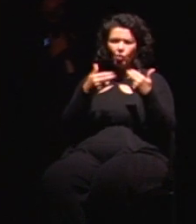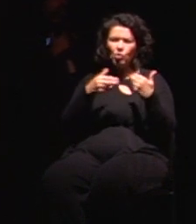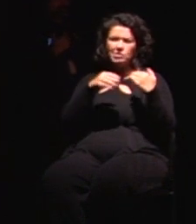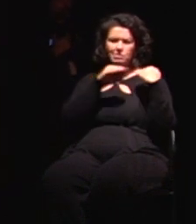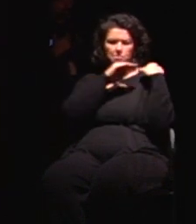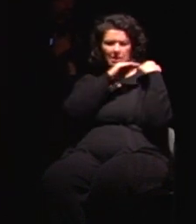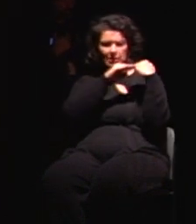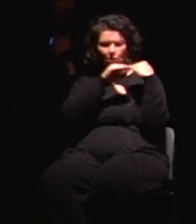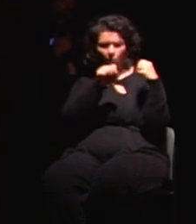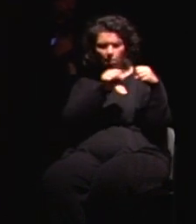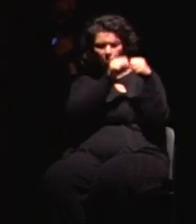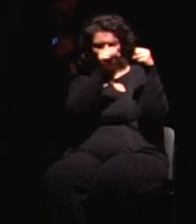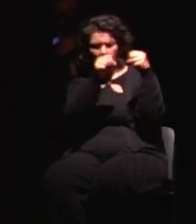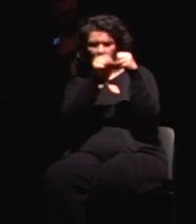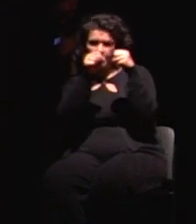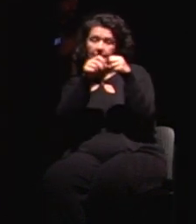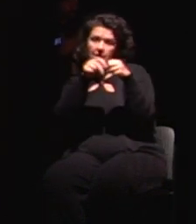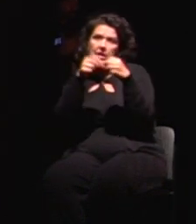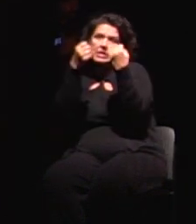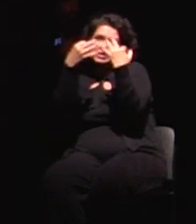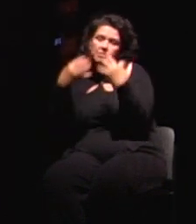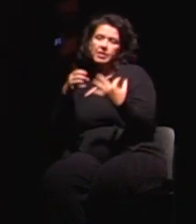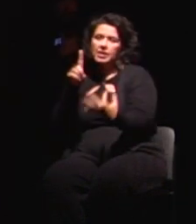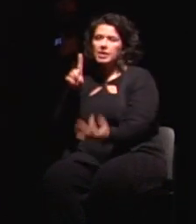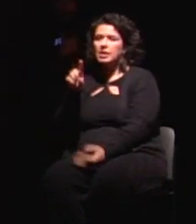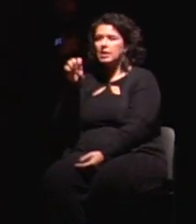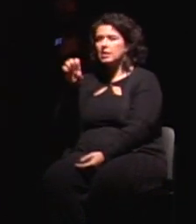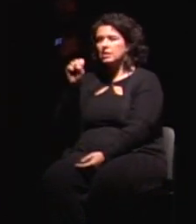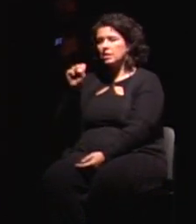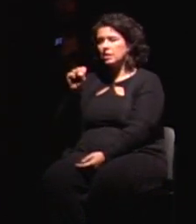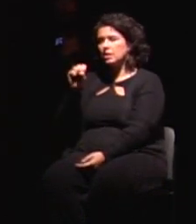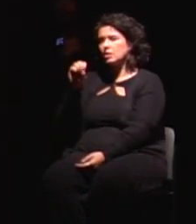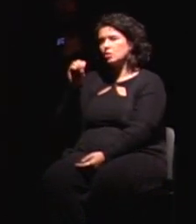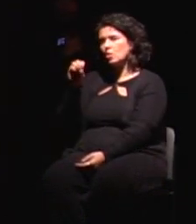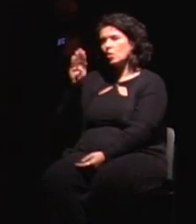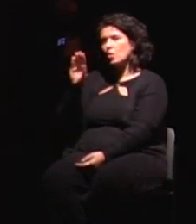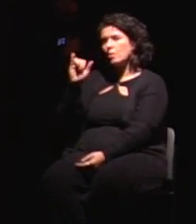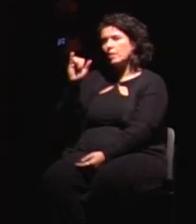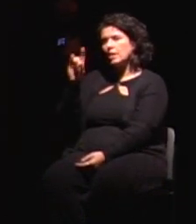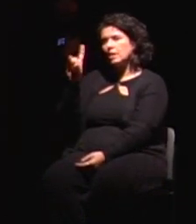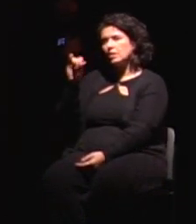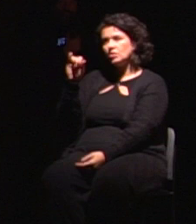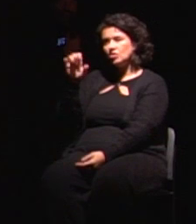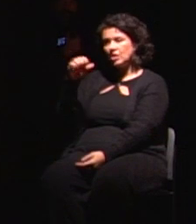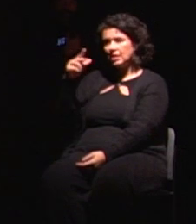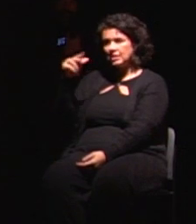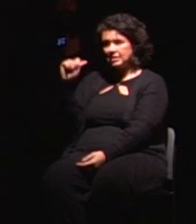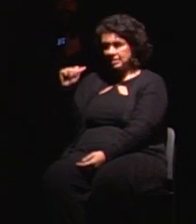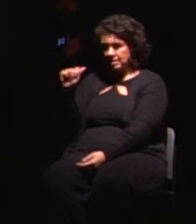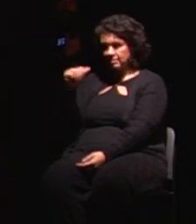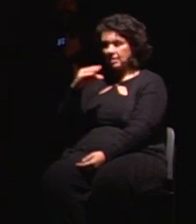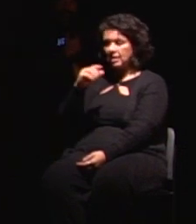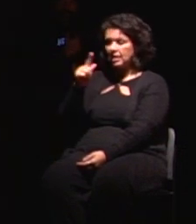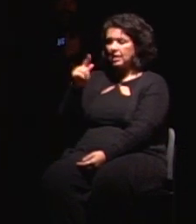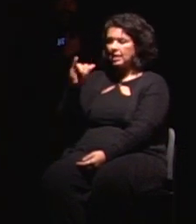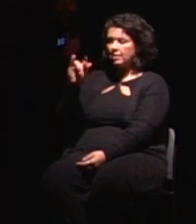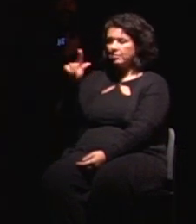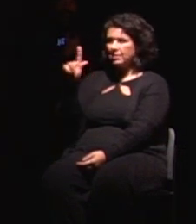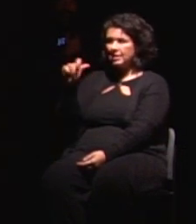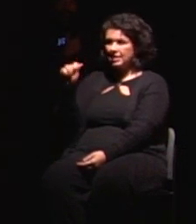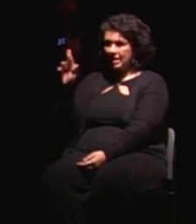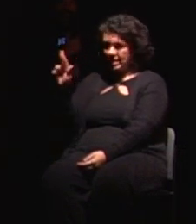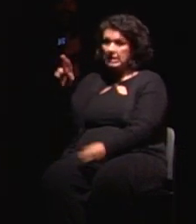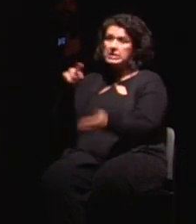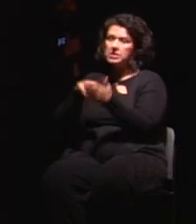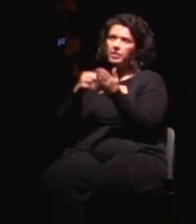de desobediências capilares, que vão ruindo pouco a pouco as estruturas patriarcais, né, elas